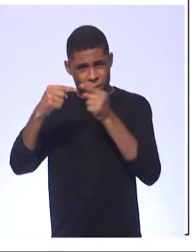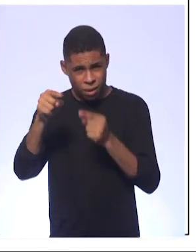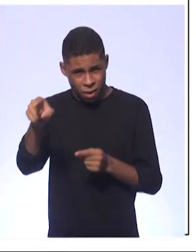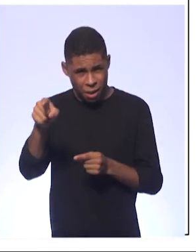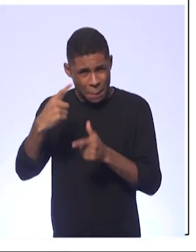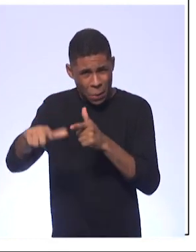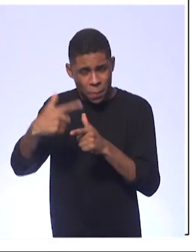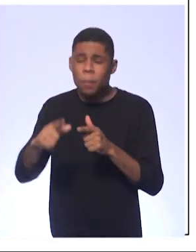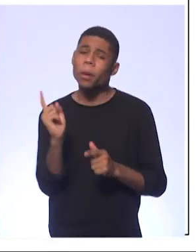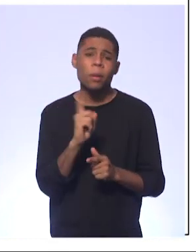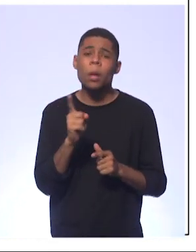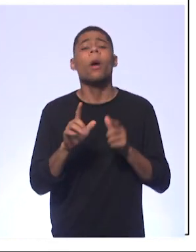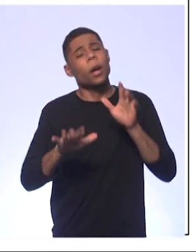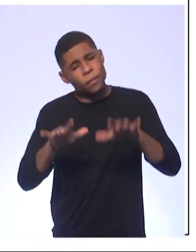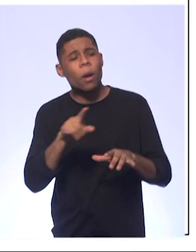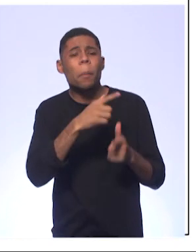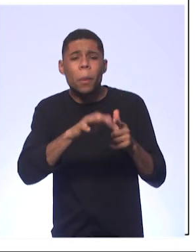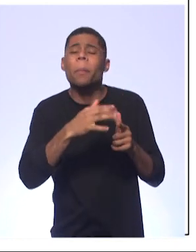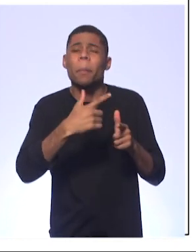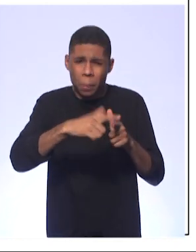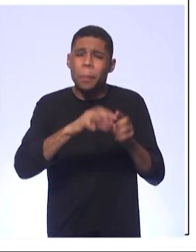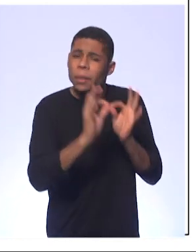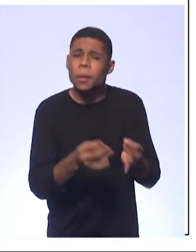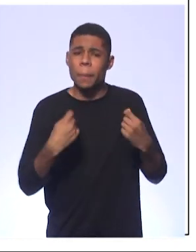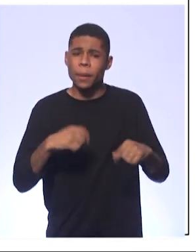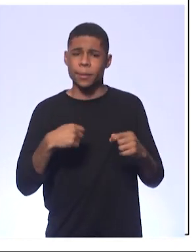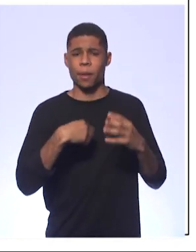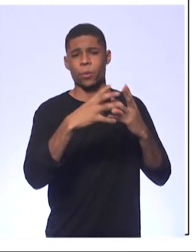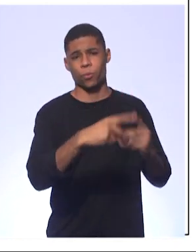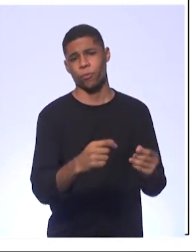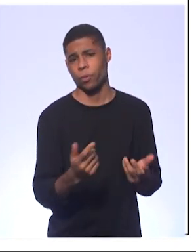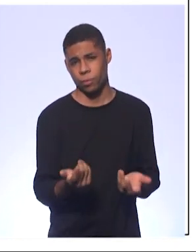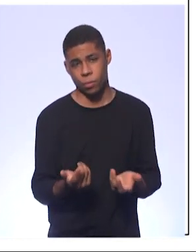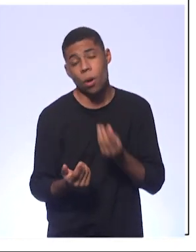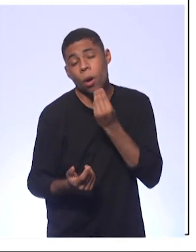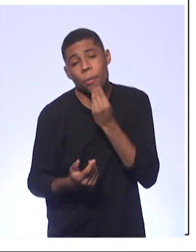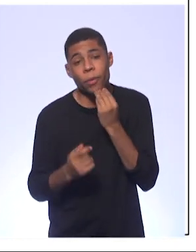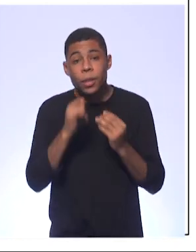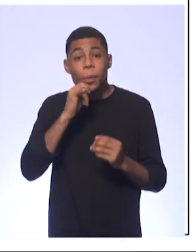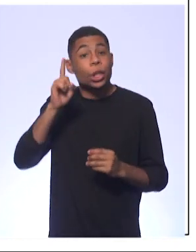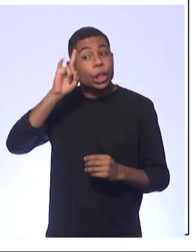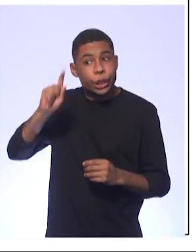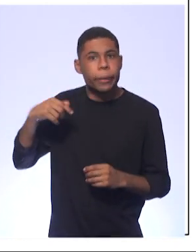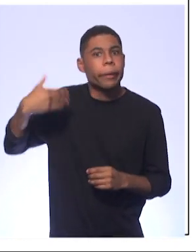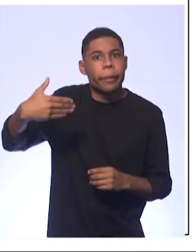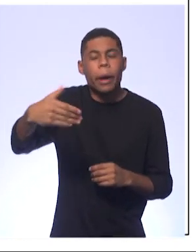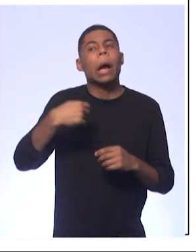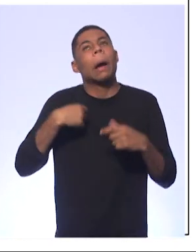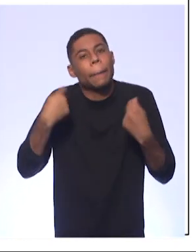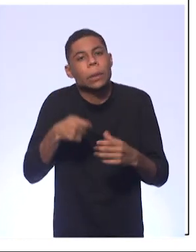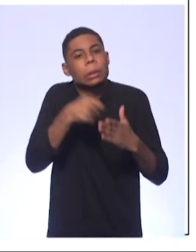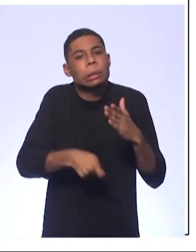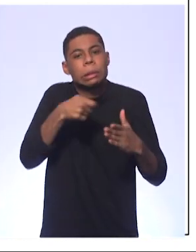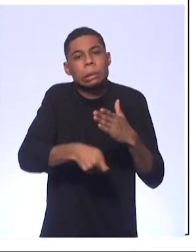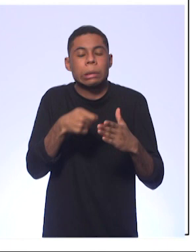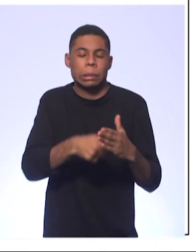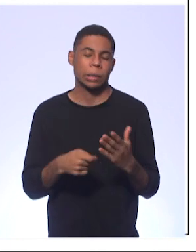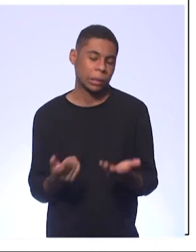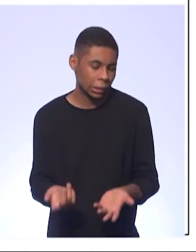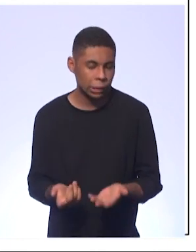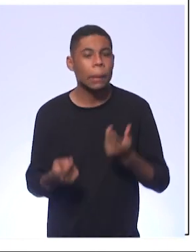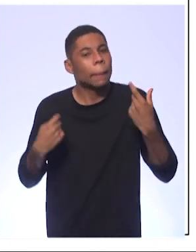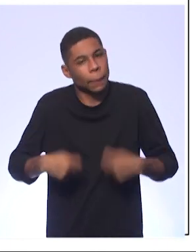feita também dos pequenos problemas que precisa uma família no dia a dia estar enfrentando. É uma fala mais feminina,